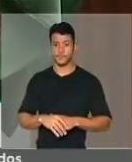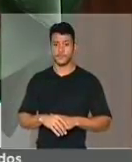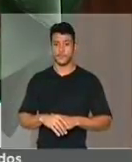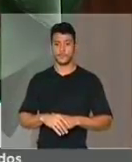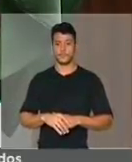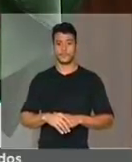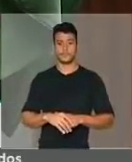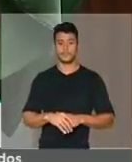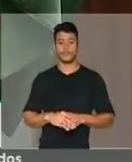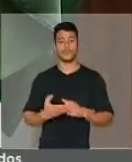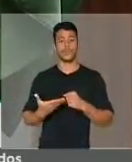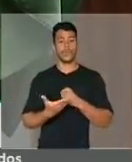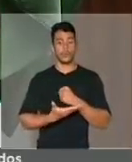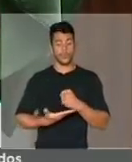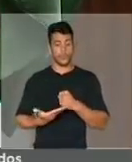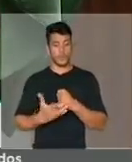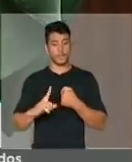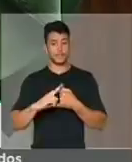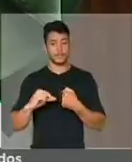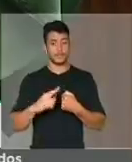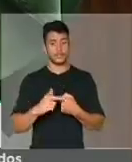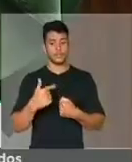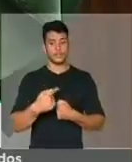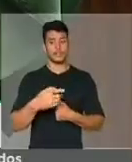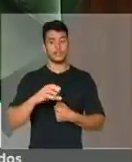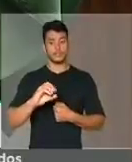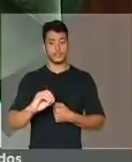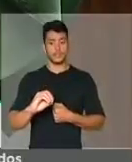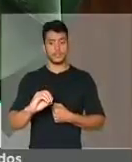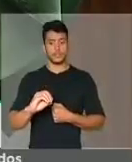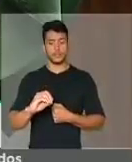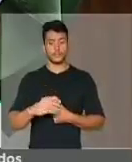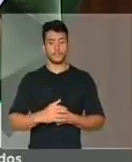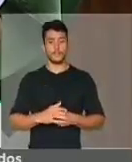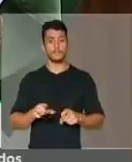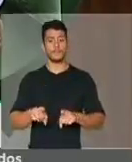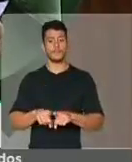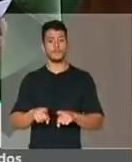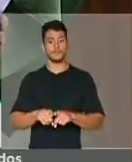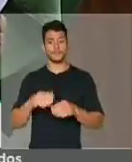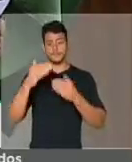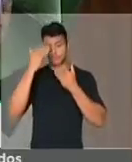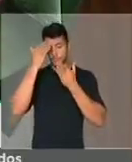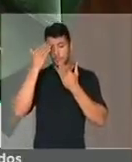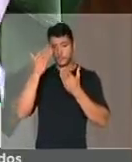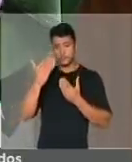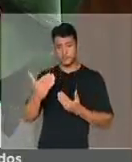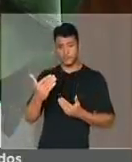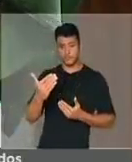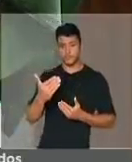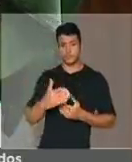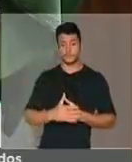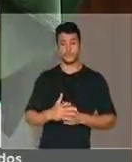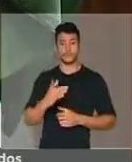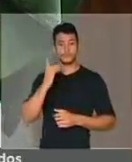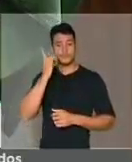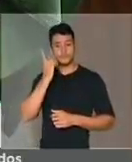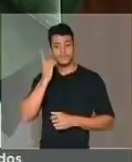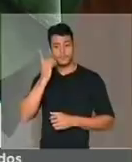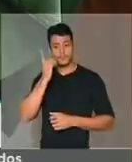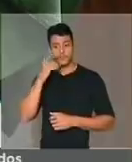esculpido no artigo 70 da Constituição Federal. Registro também e agradeço. O deputado Rodrigo Maia